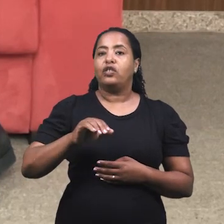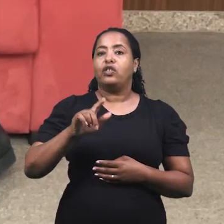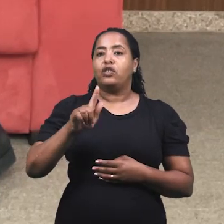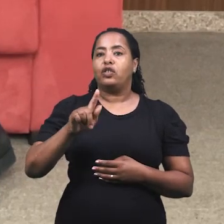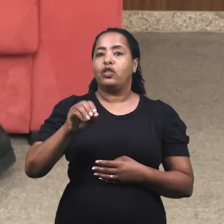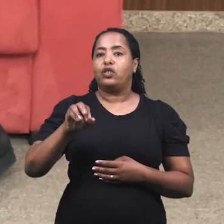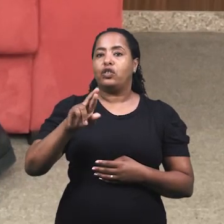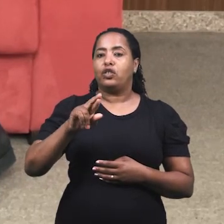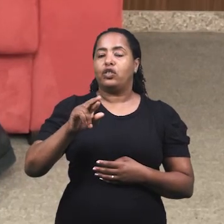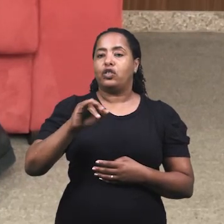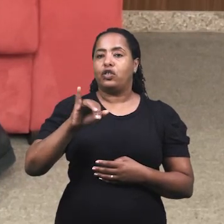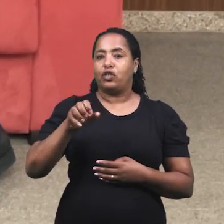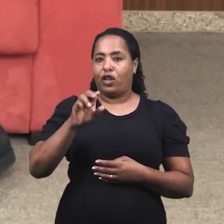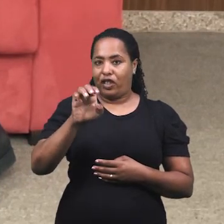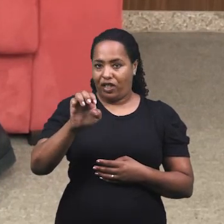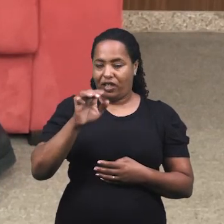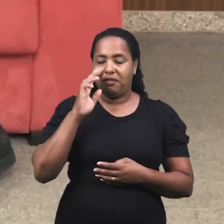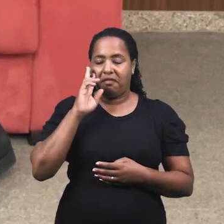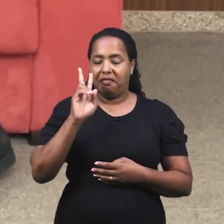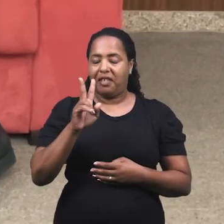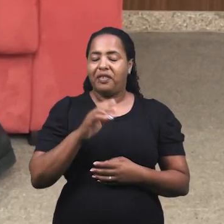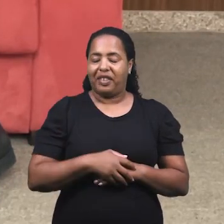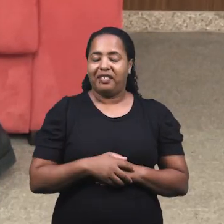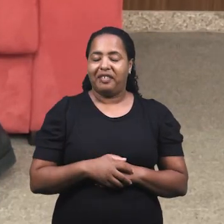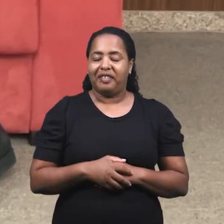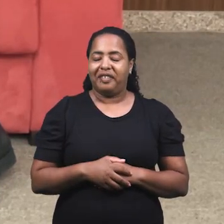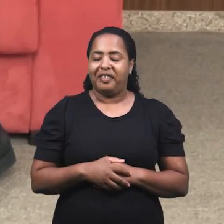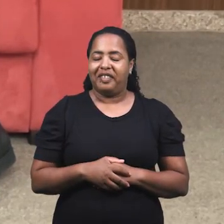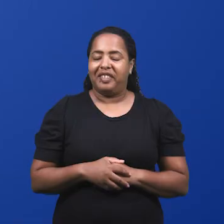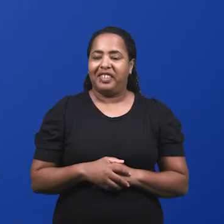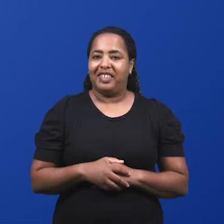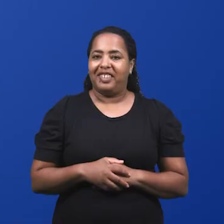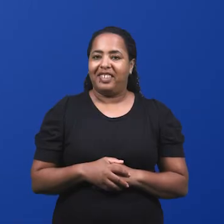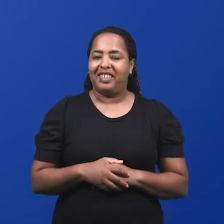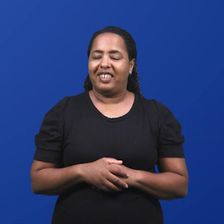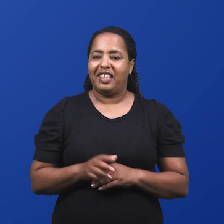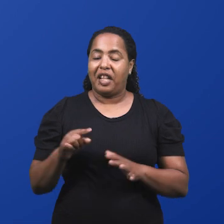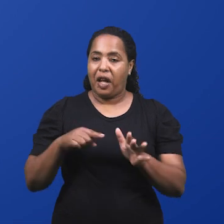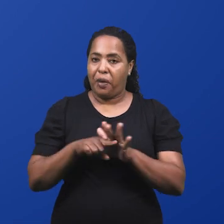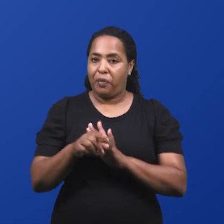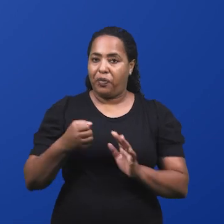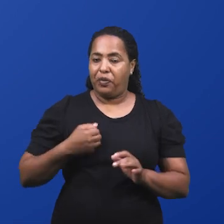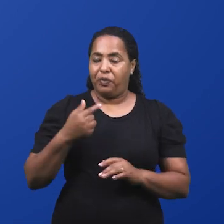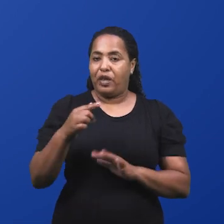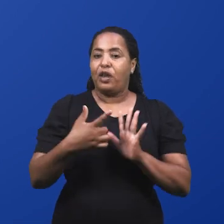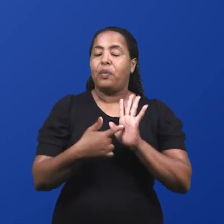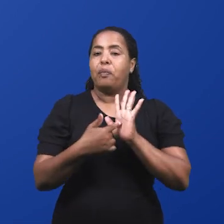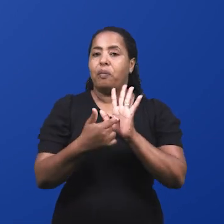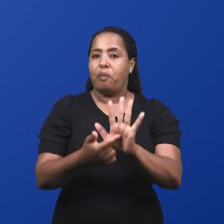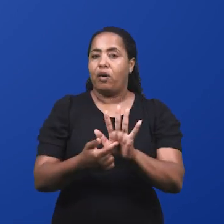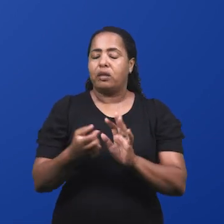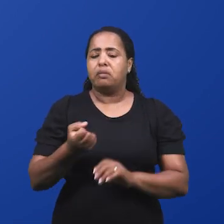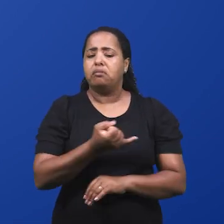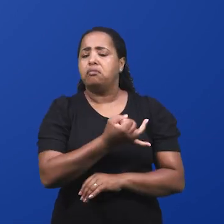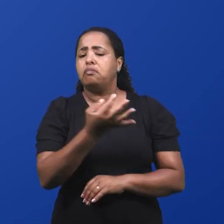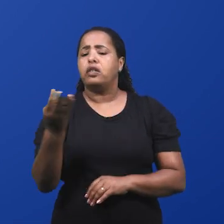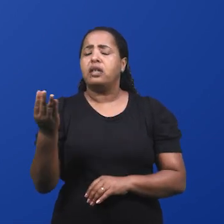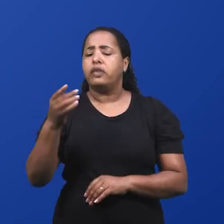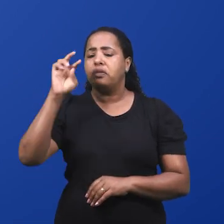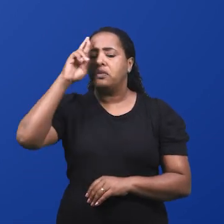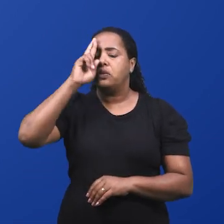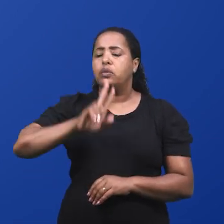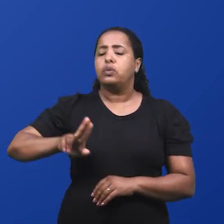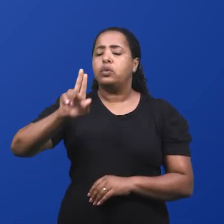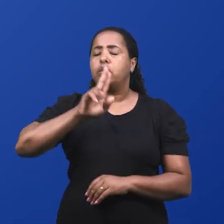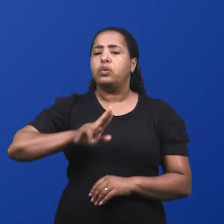de Breves, do Pará. Vamos ouvir e assistir com atenção. A pergunta 7 fala assim: quantas vezes o Senhor